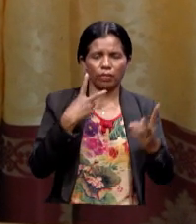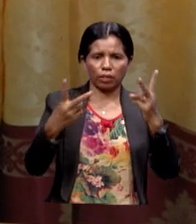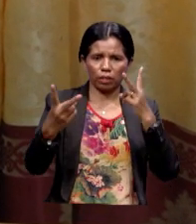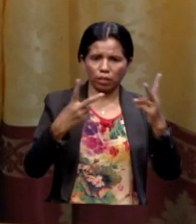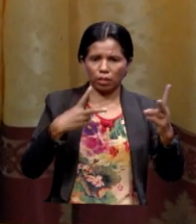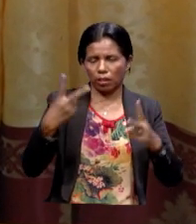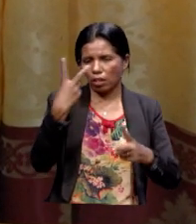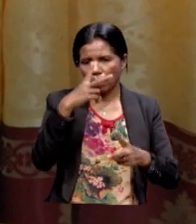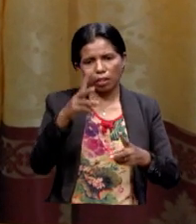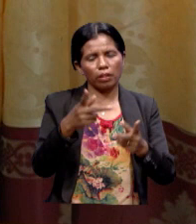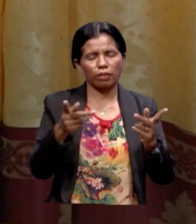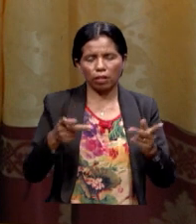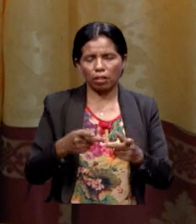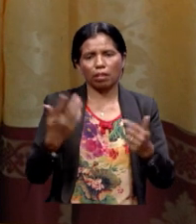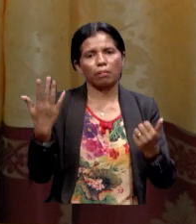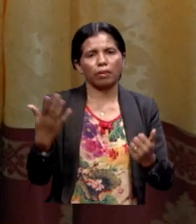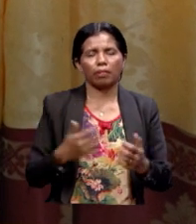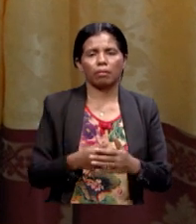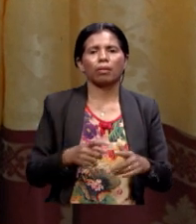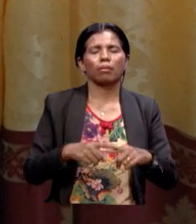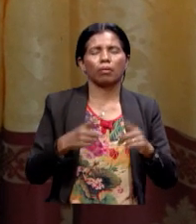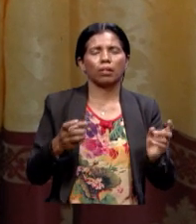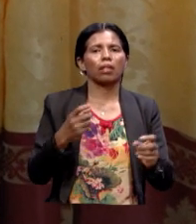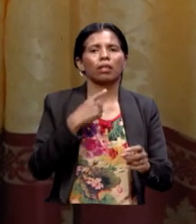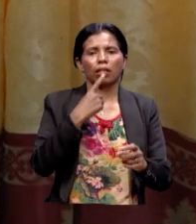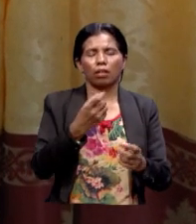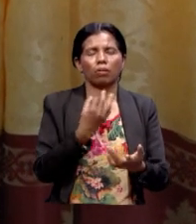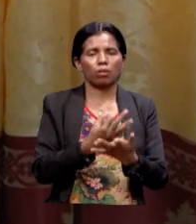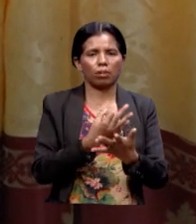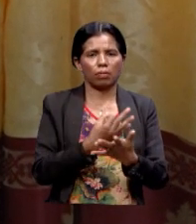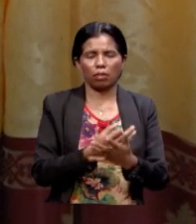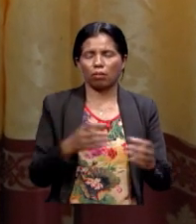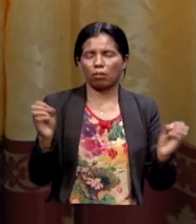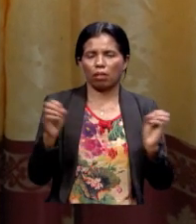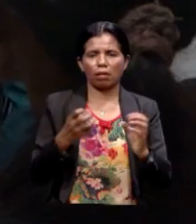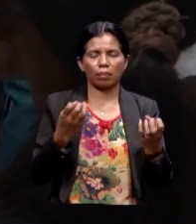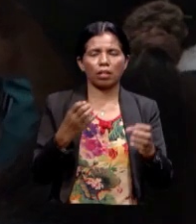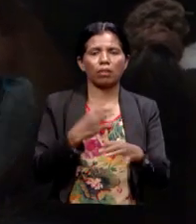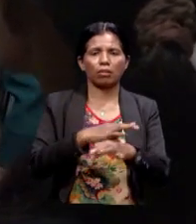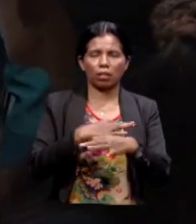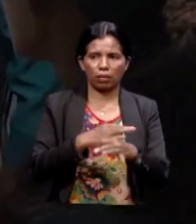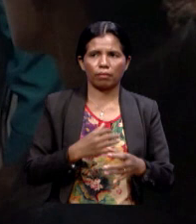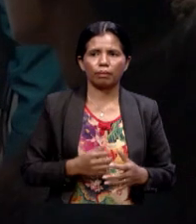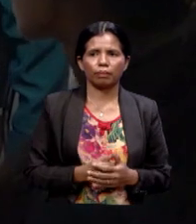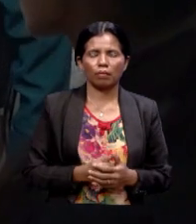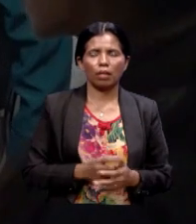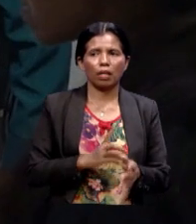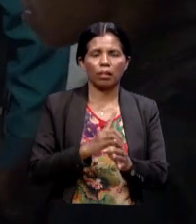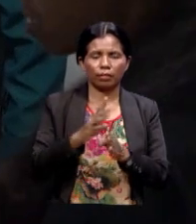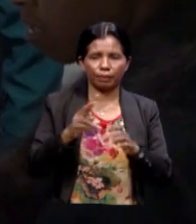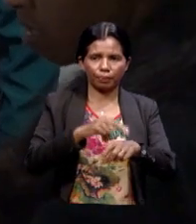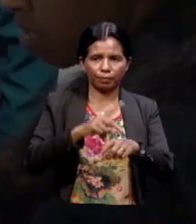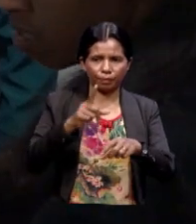há refere, mas e a razão que está orçamento de ver que lá suficiente a tal irrigação refere. Antes, né, Diretor